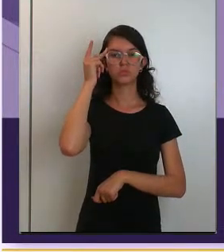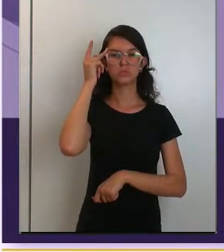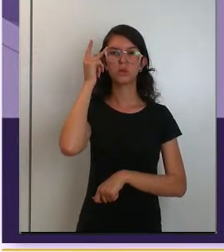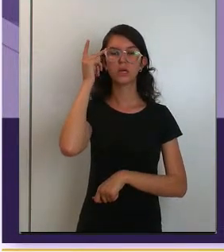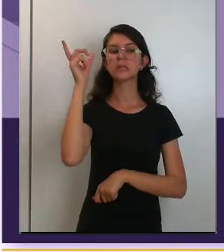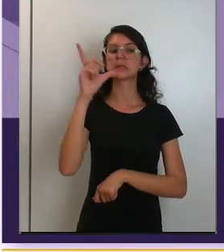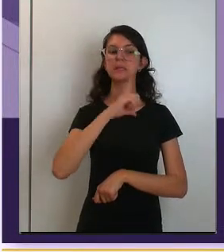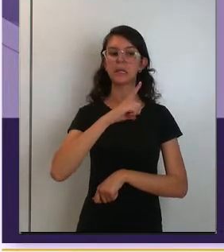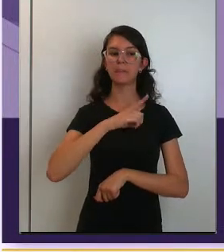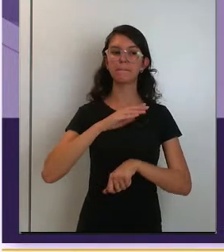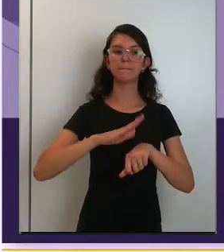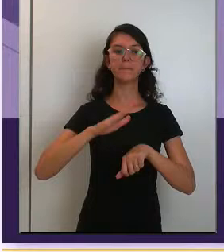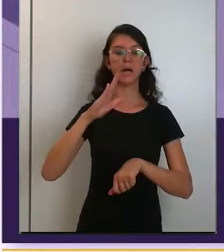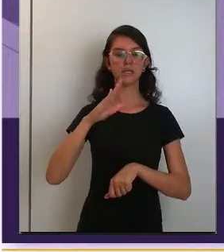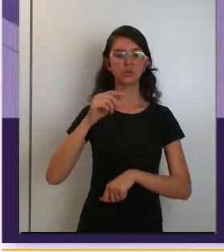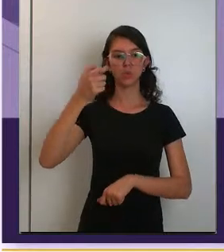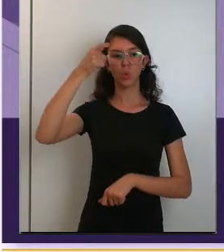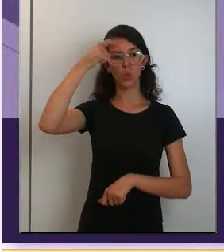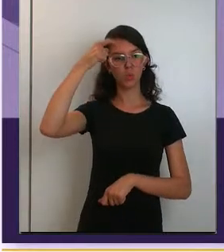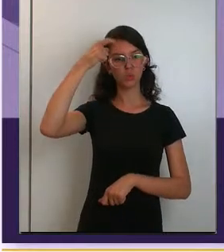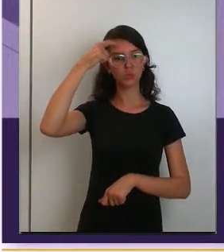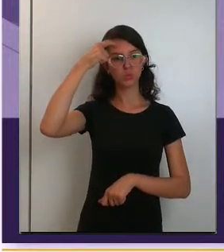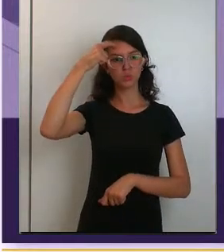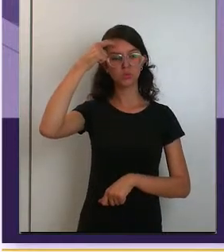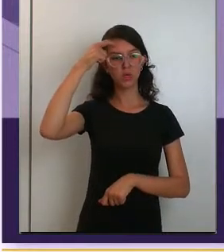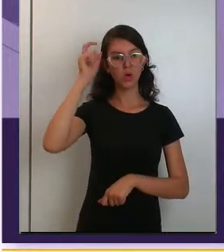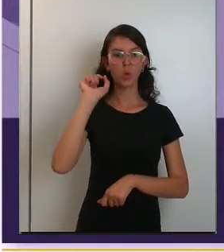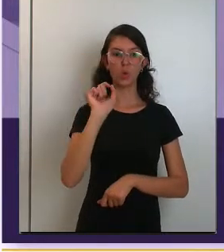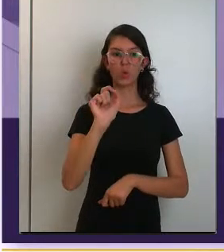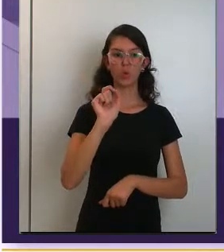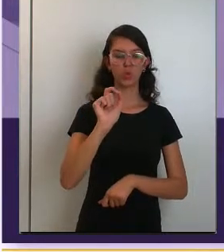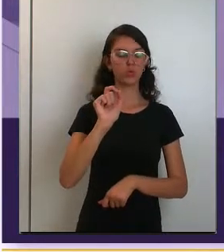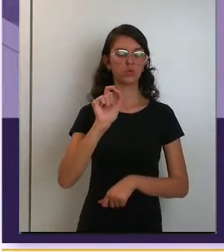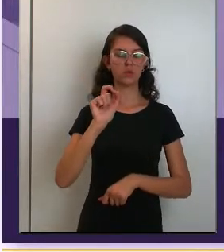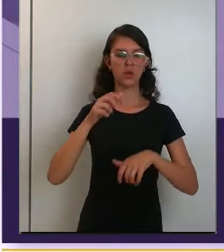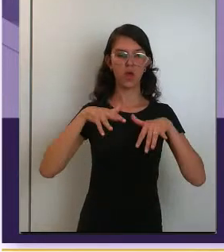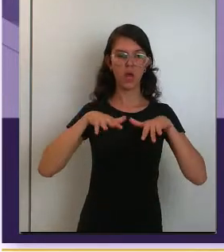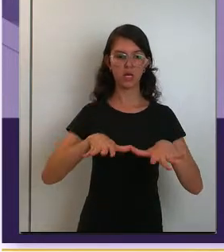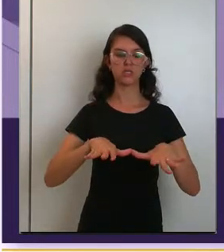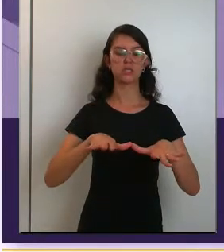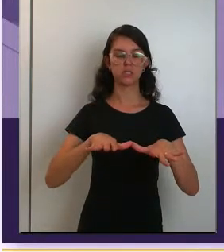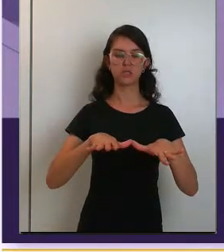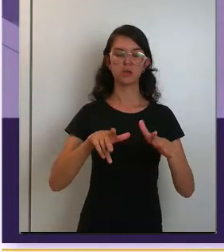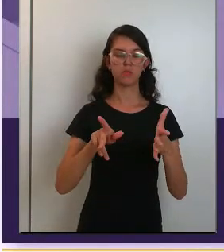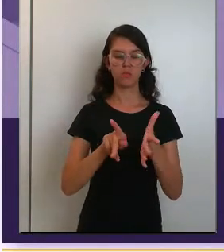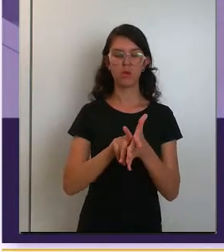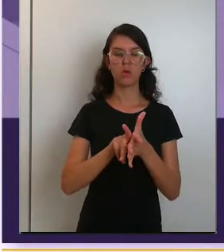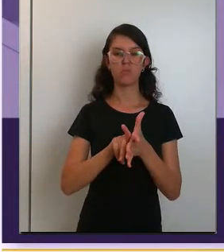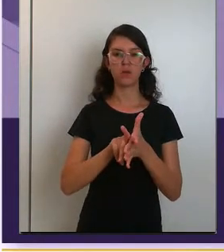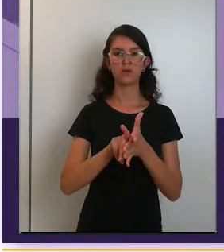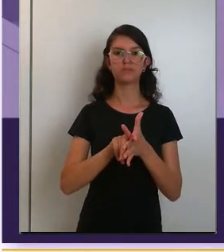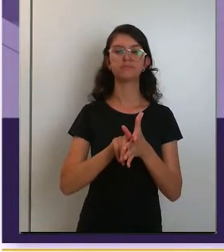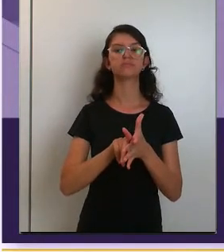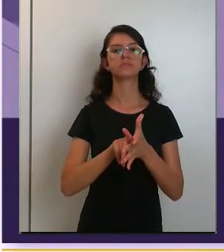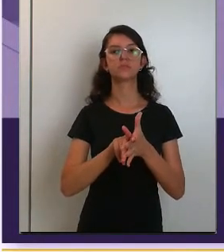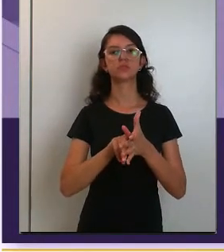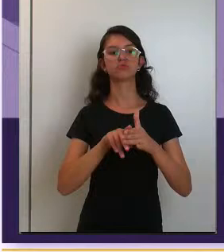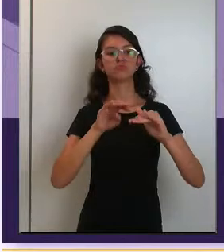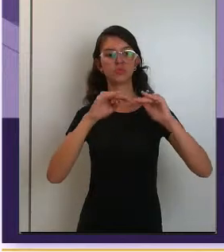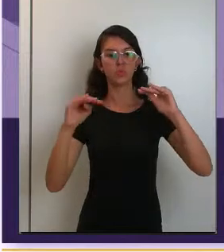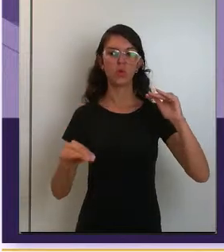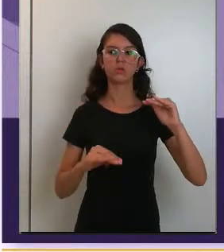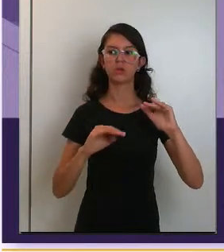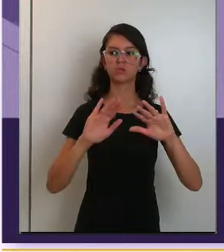mais consciência do que são as raízes efetivas dessa desigualdade, para que a gente possa ali atuar na raiz do problema. Então,